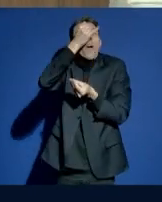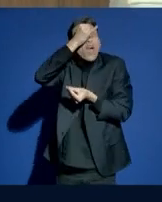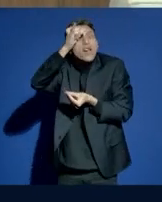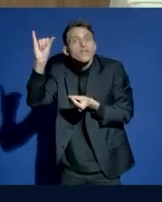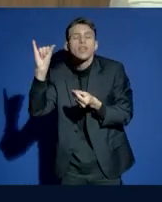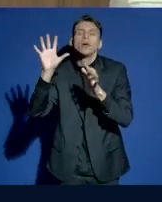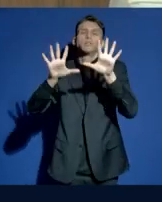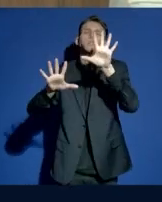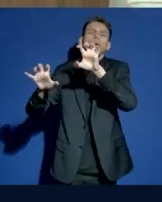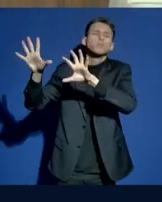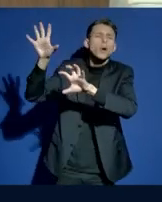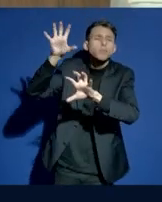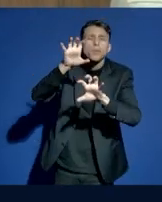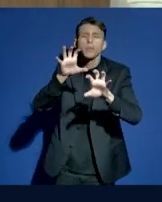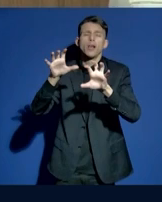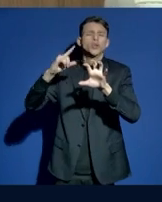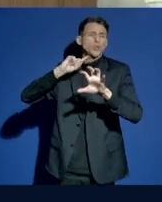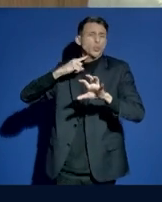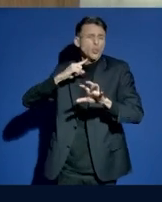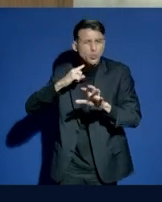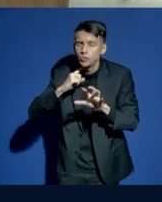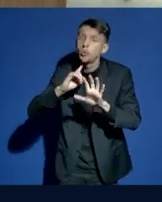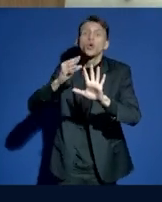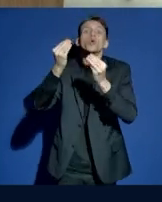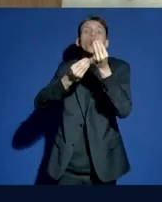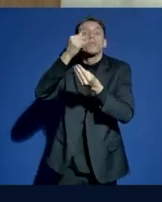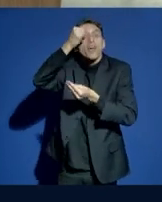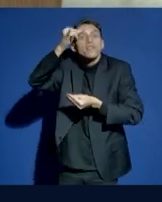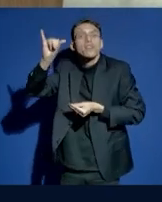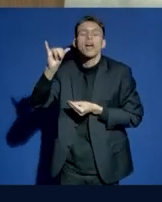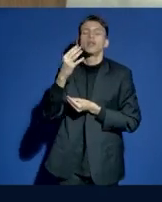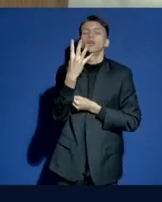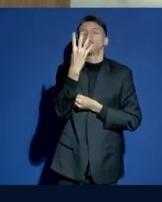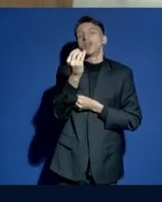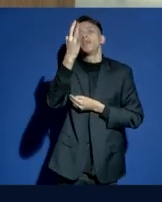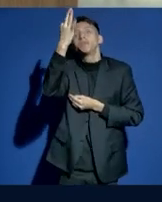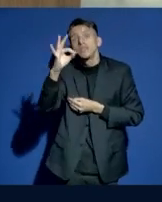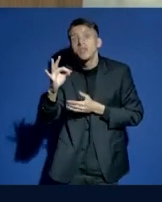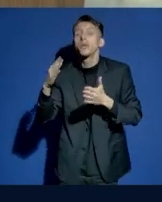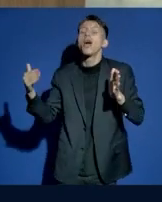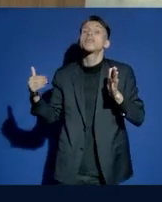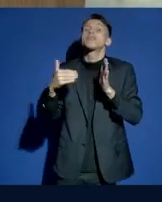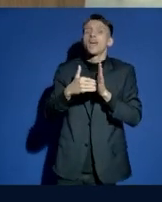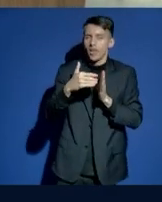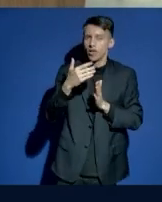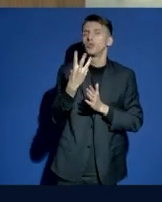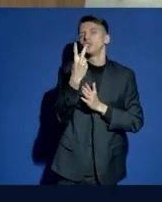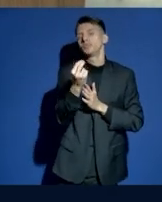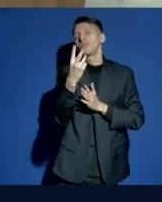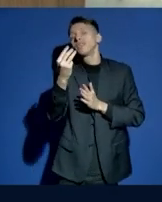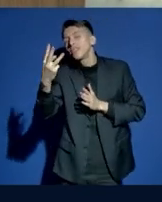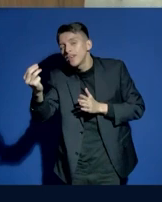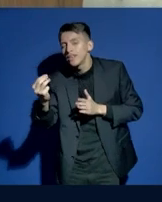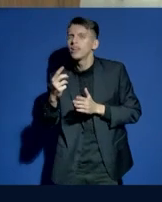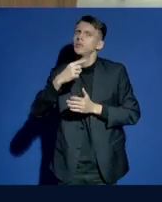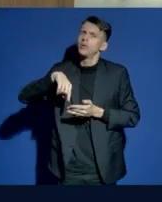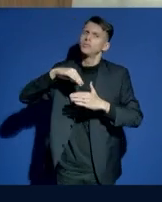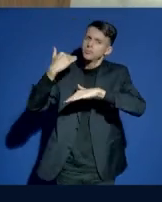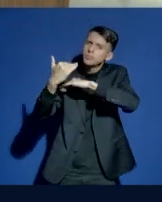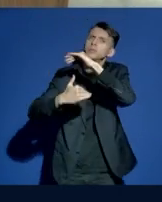geração de gases e efeito estufa em 40% até 2030 estamos avançando muito